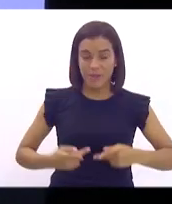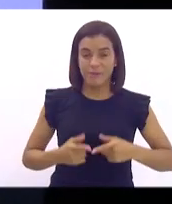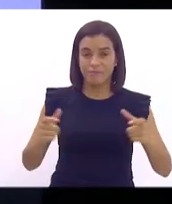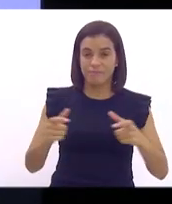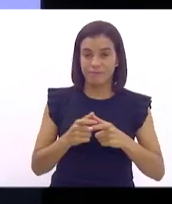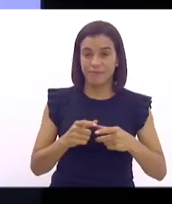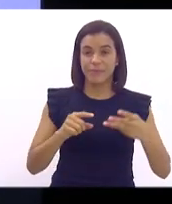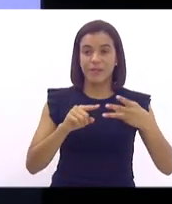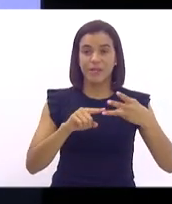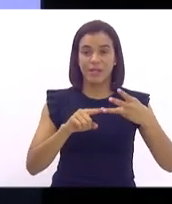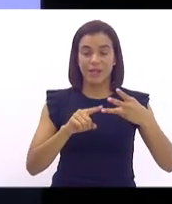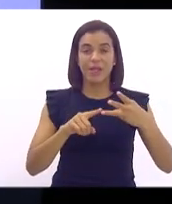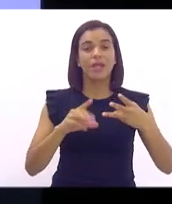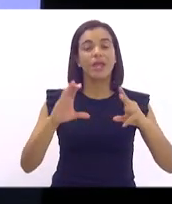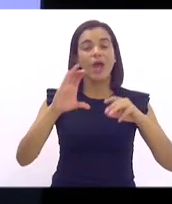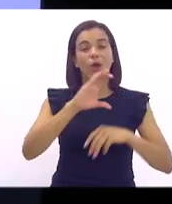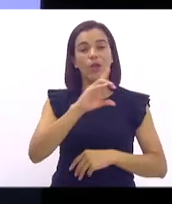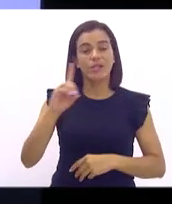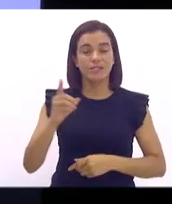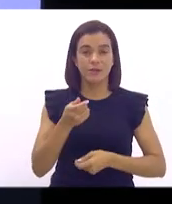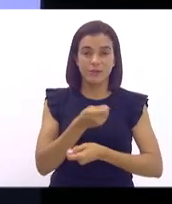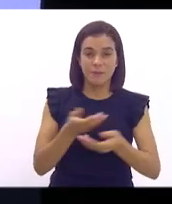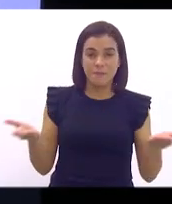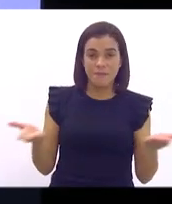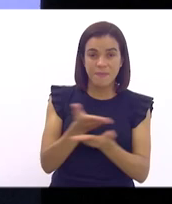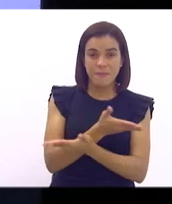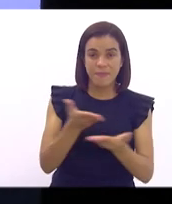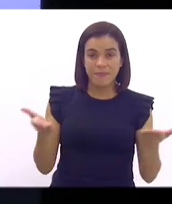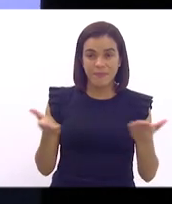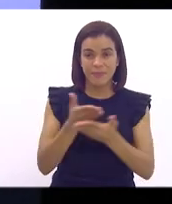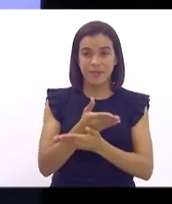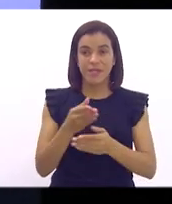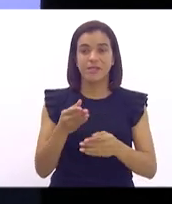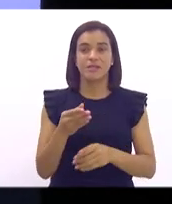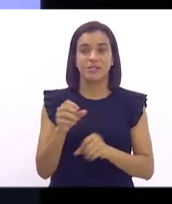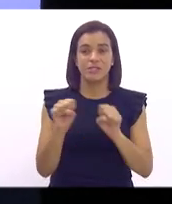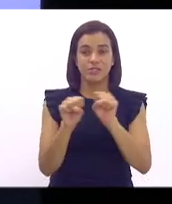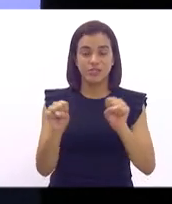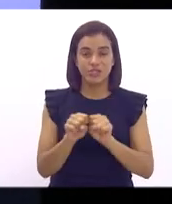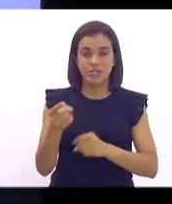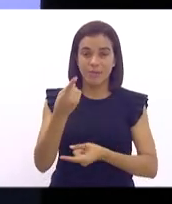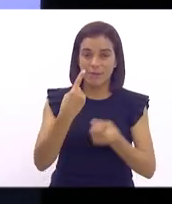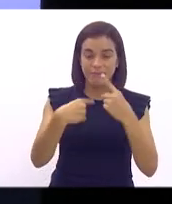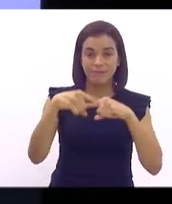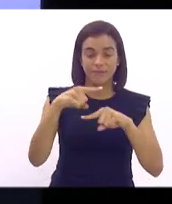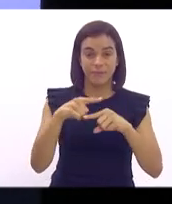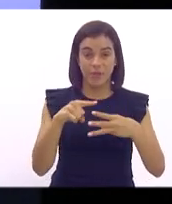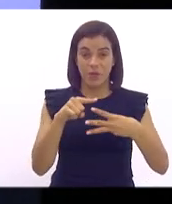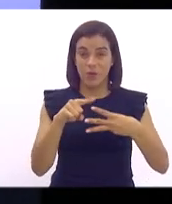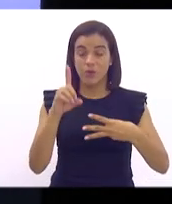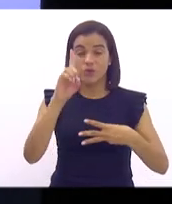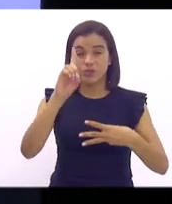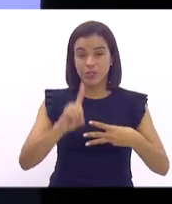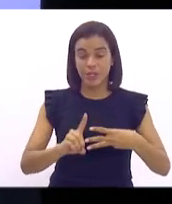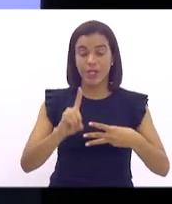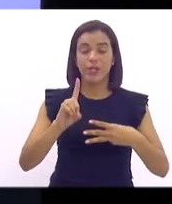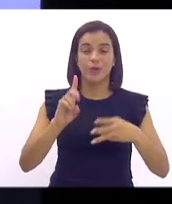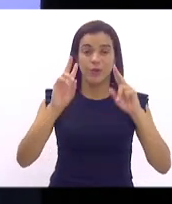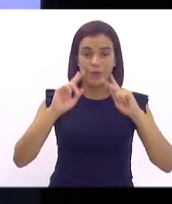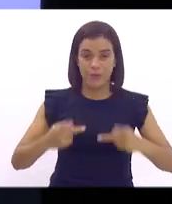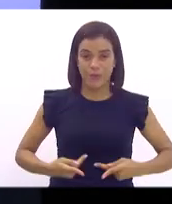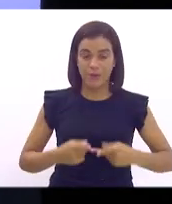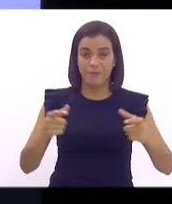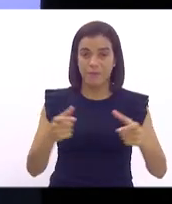CMAR, que é a Coordenação de Mediação, Métodos Autocompositivos e Sistema Restaurativo. Então, os Direitos Humanos e Minorias e o CMAR já